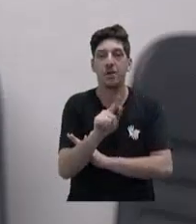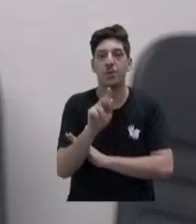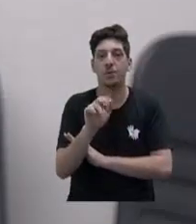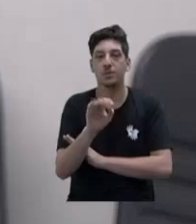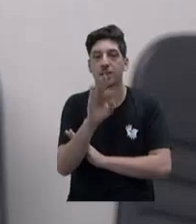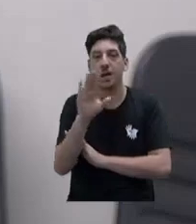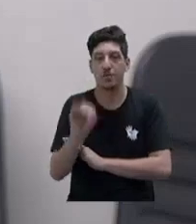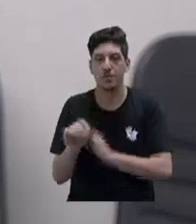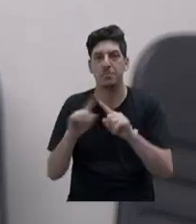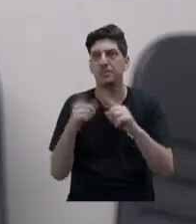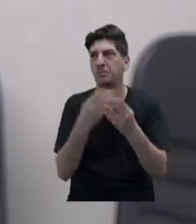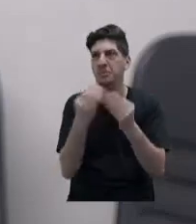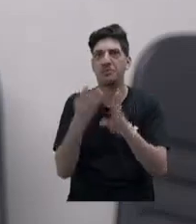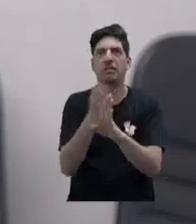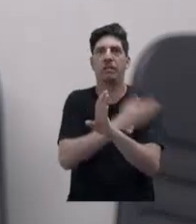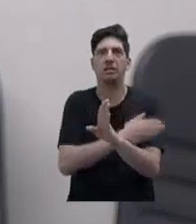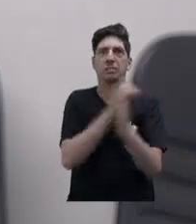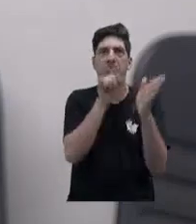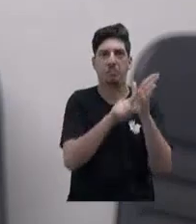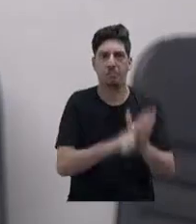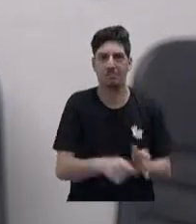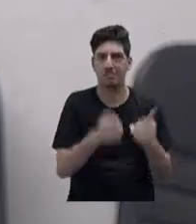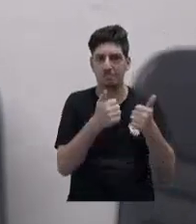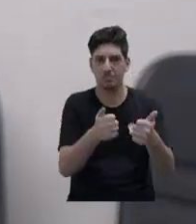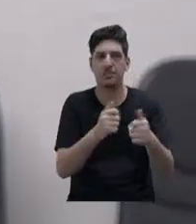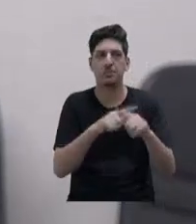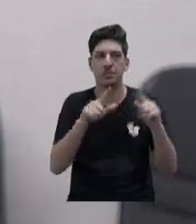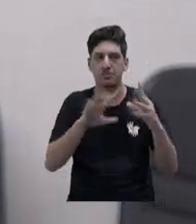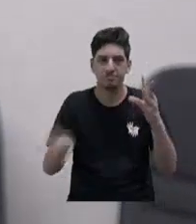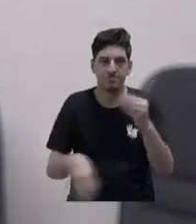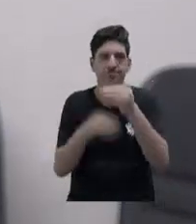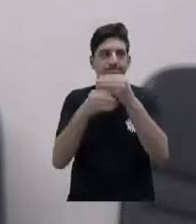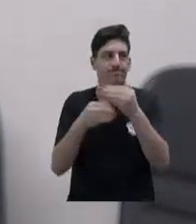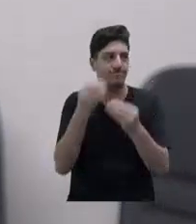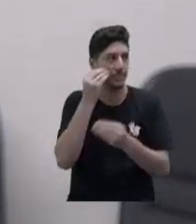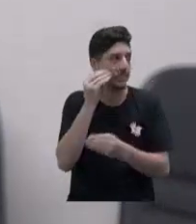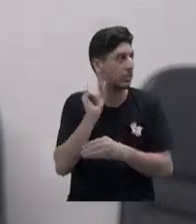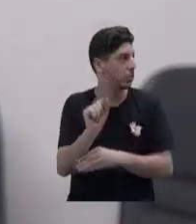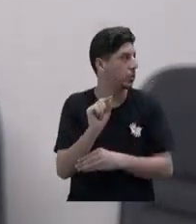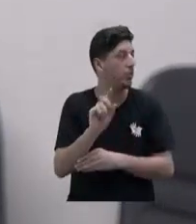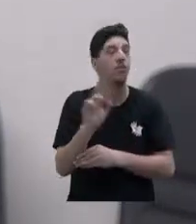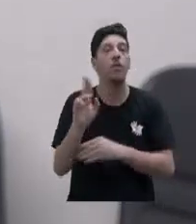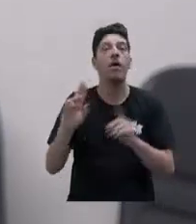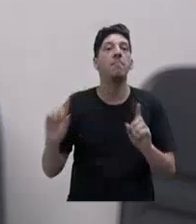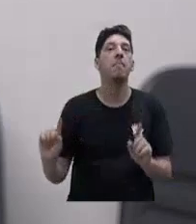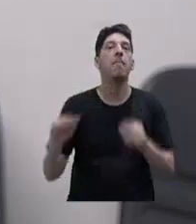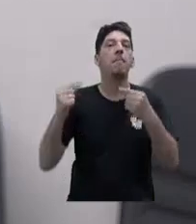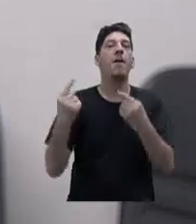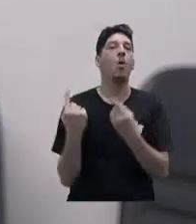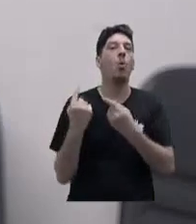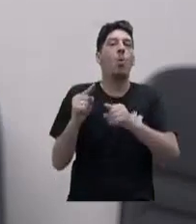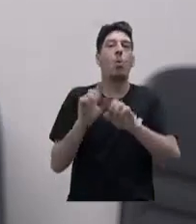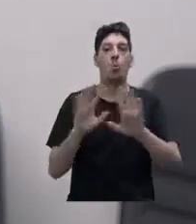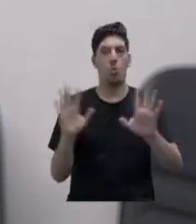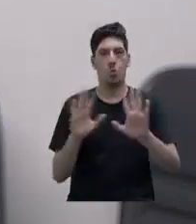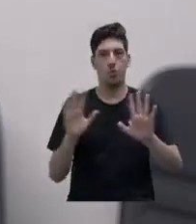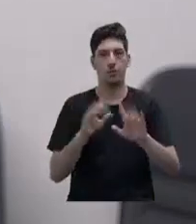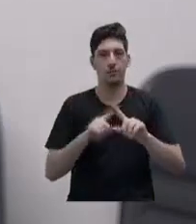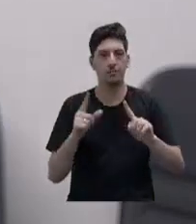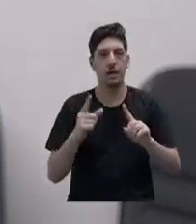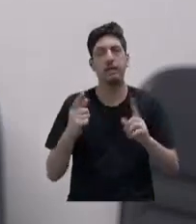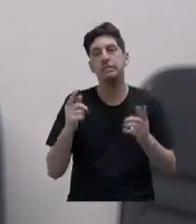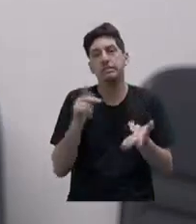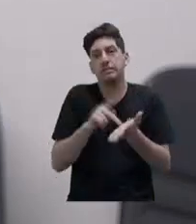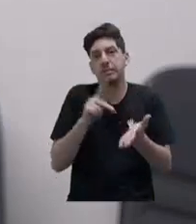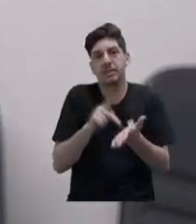foram feitas. Mas, primeiro, não sendo oposição irresponsável, mas eu sou